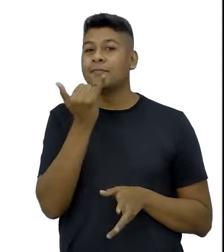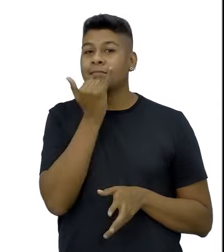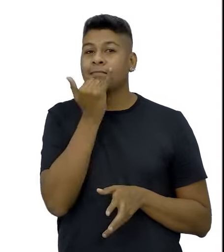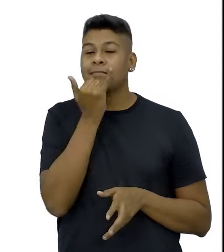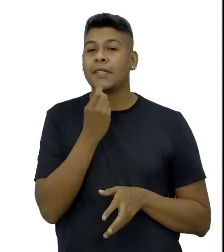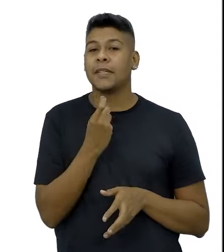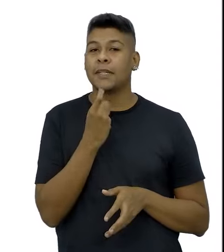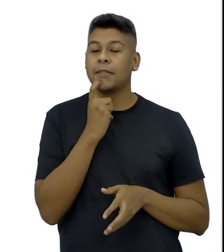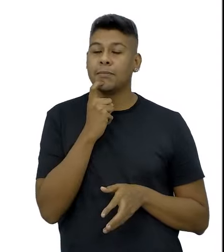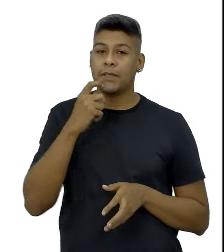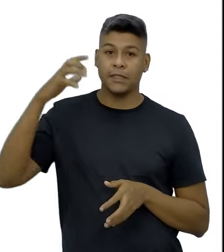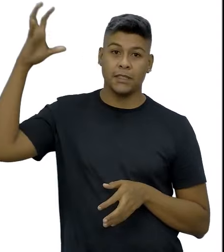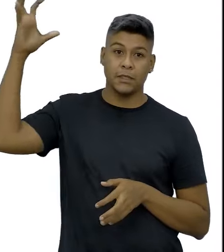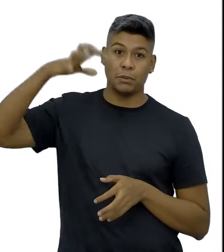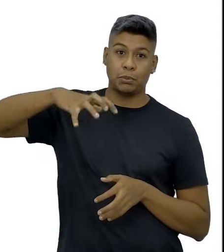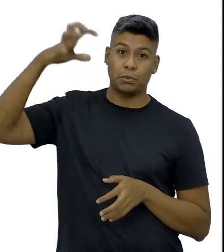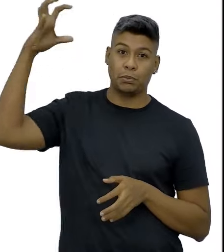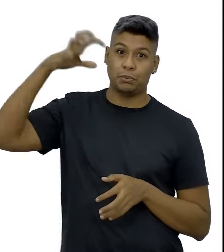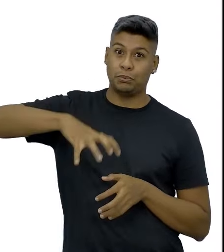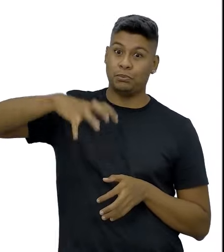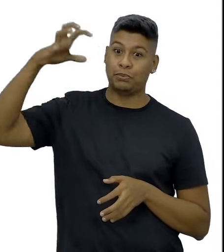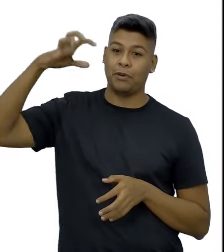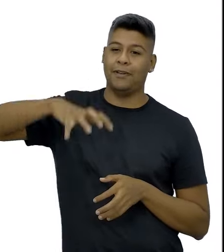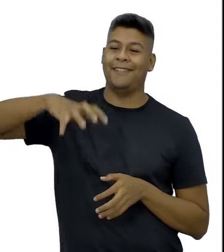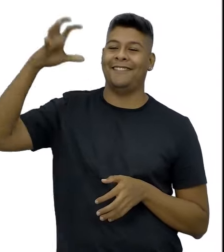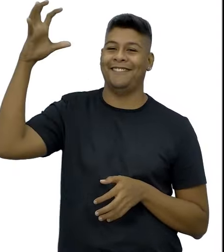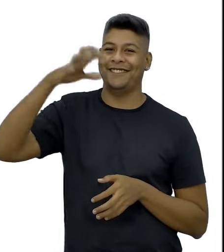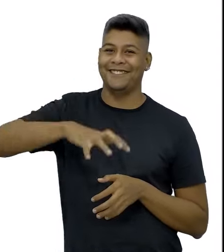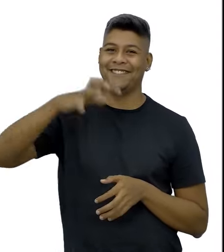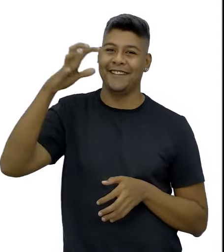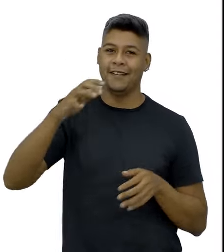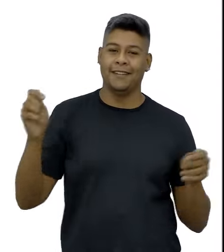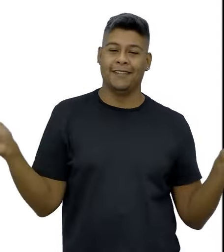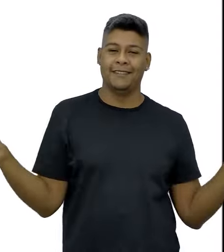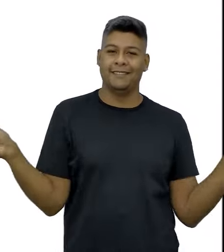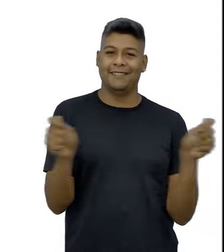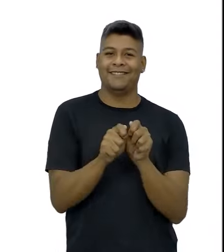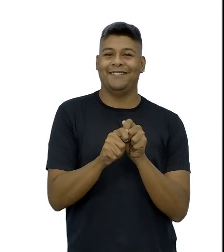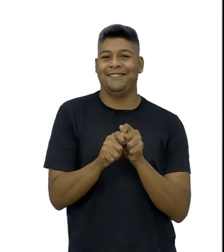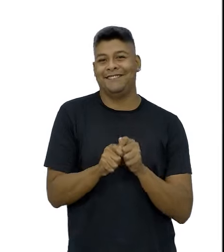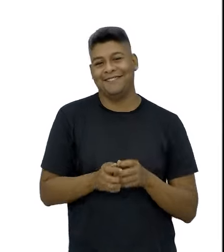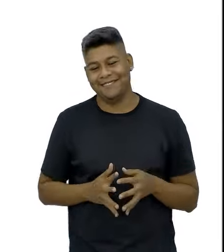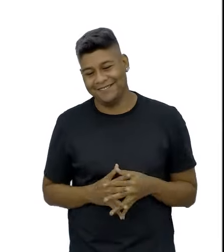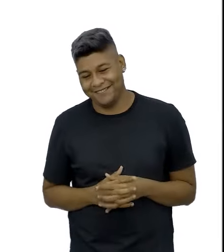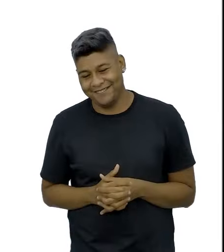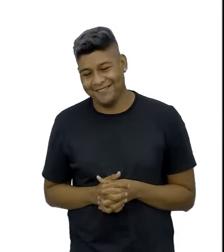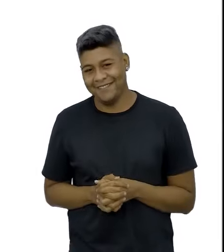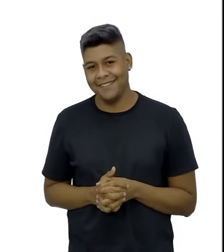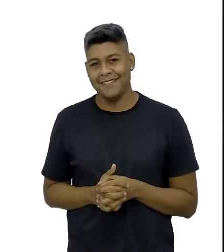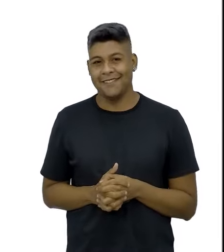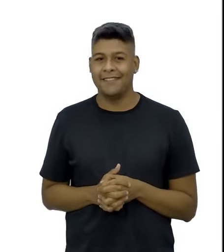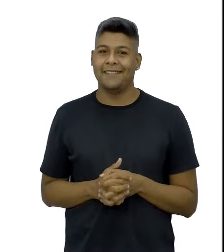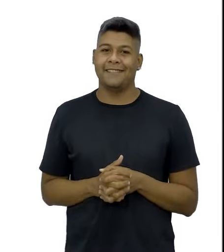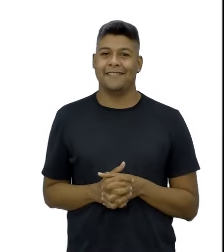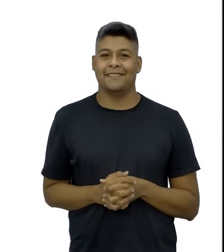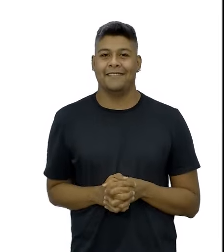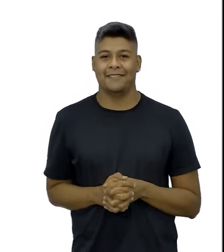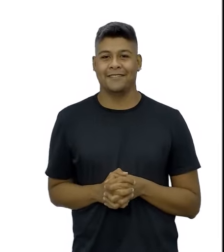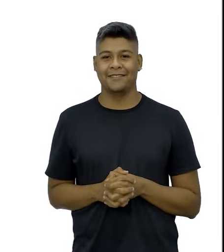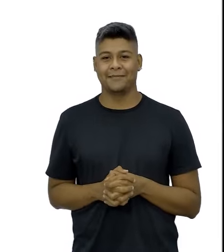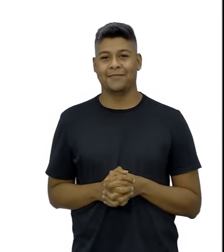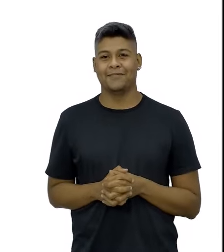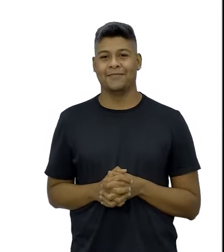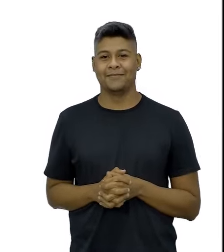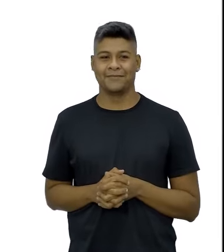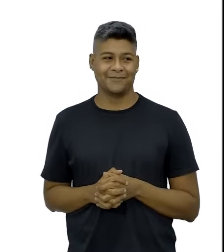Campinas está caindo uma chuva, então eu tive que fechar aqui, tá bom? Mas vamos seguindo.